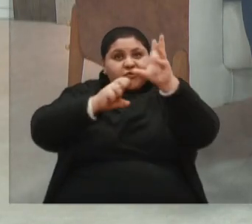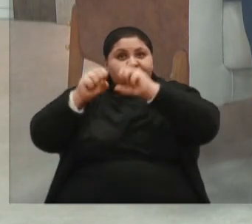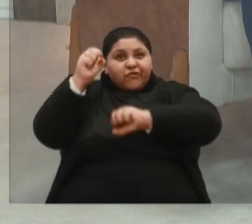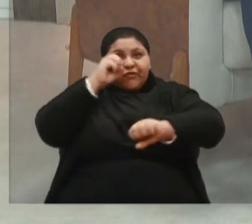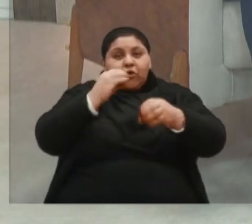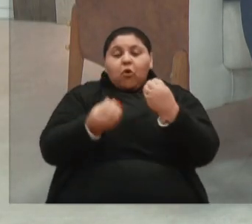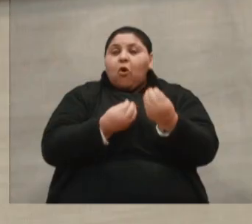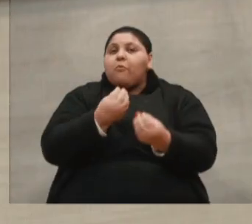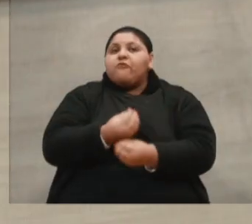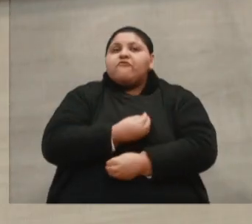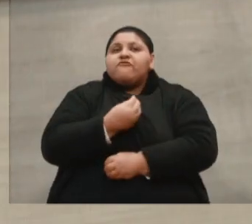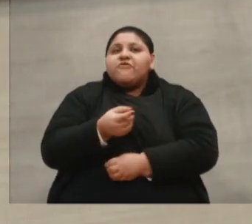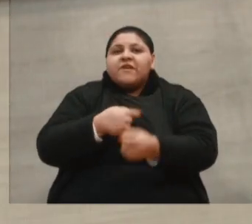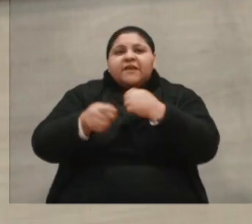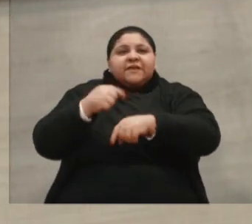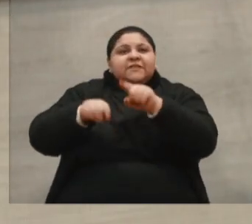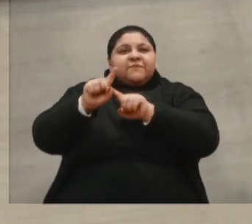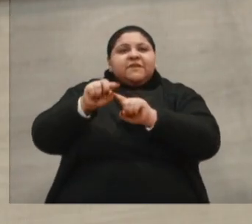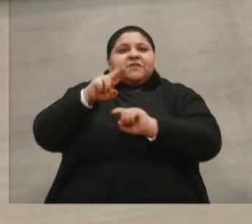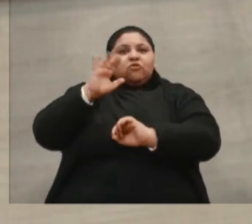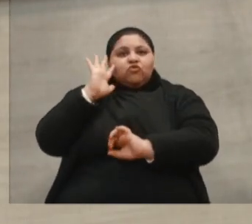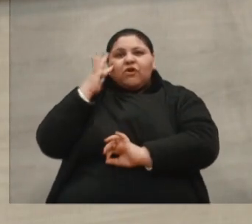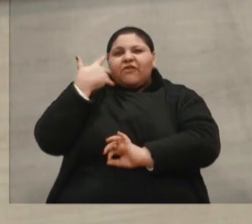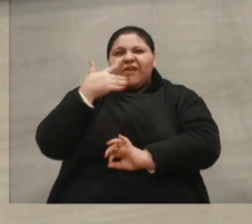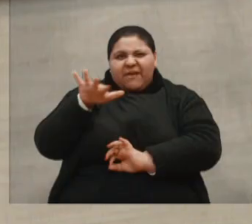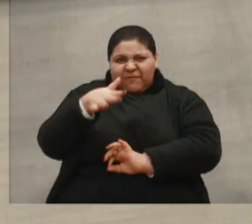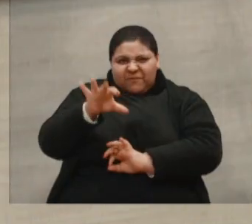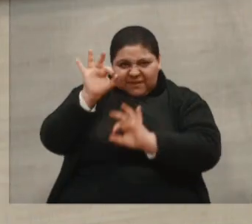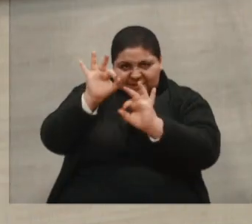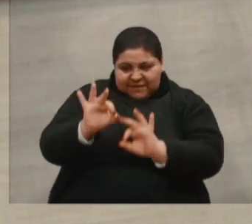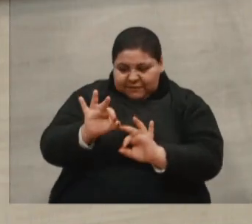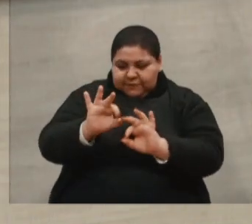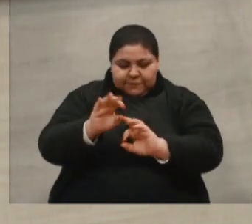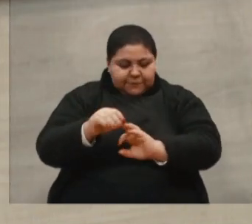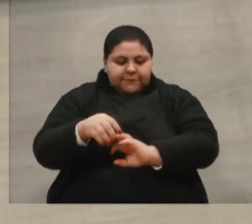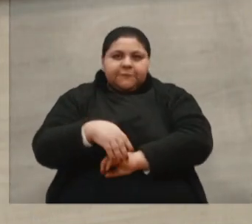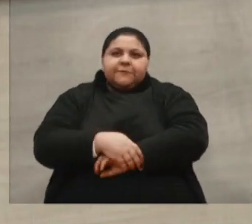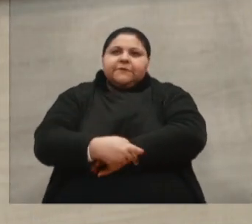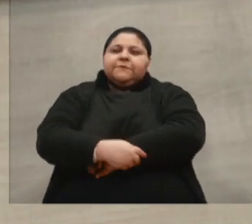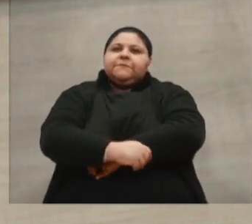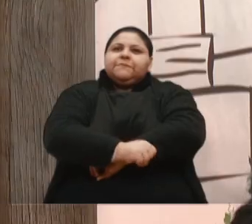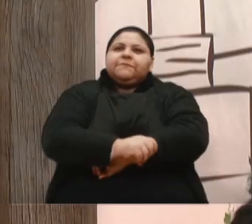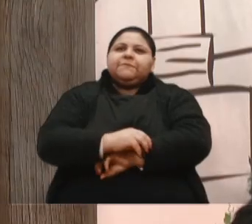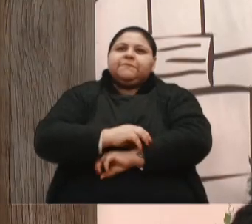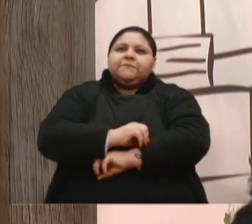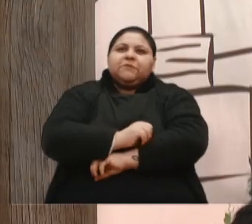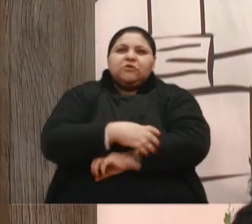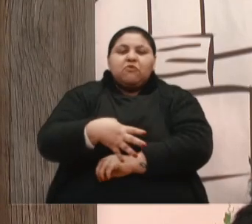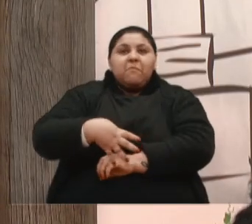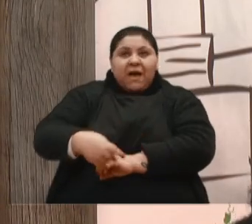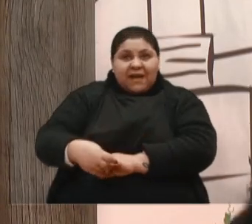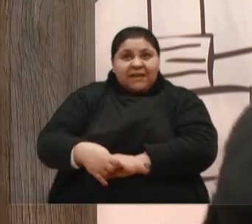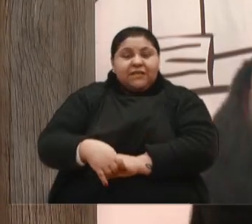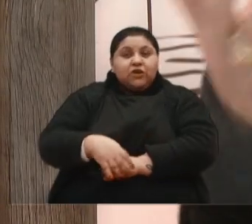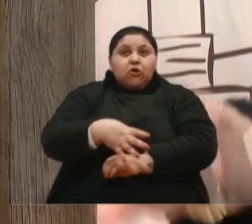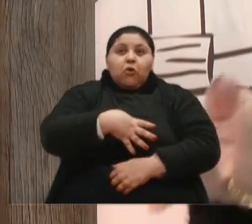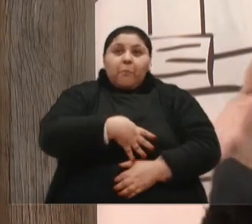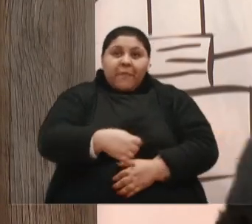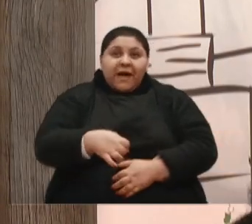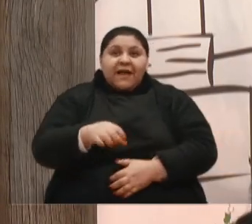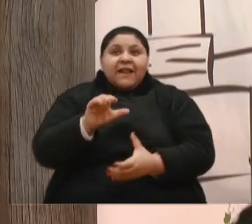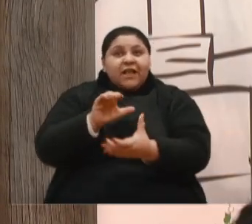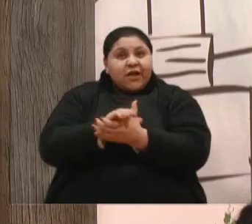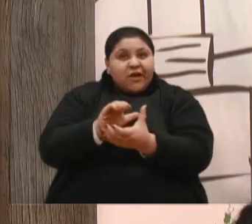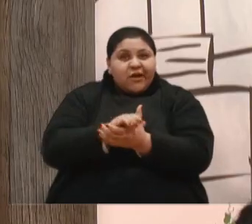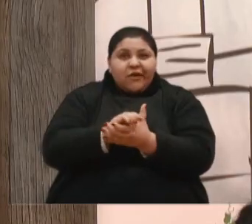nós tentamos aprender a conviver, mas a superação nunca acontece. É mais ou menos por aí? E no caso dela, né, que foi ainda o marido e o filho,